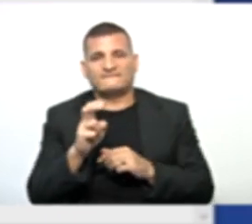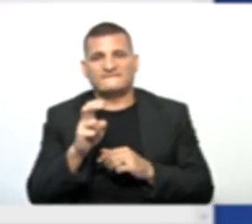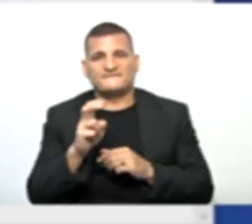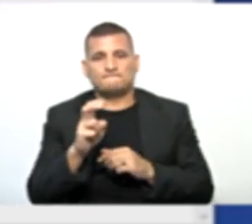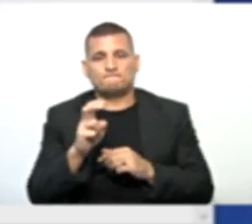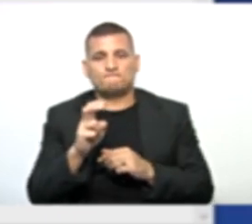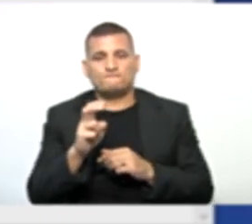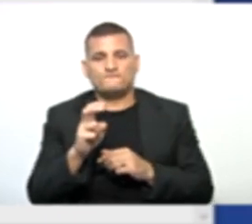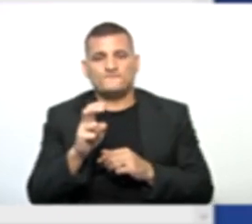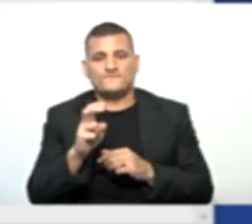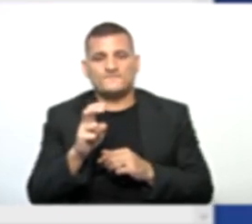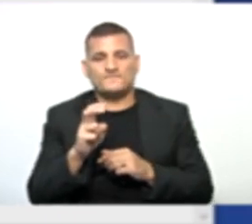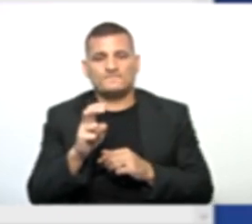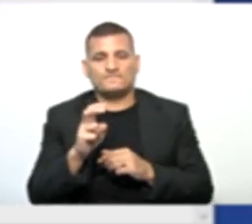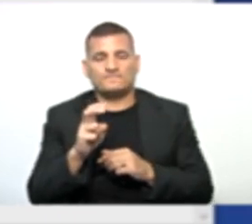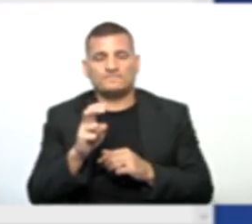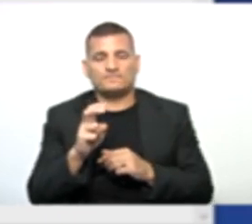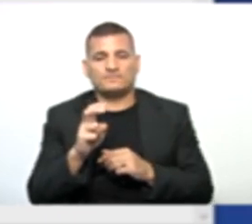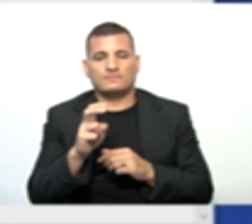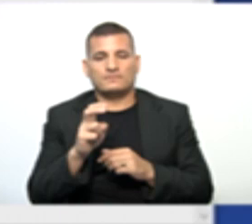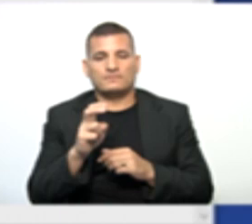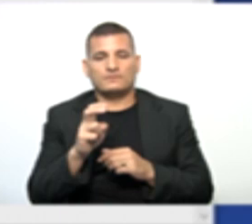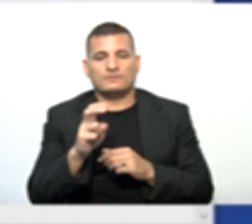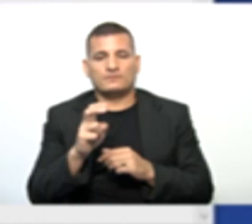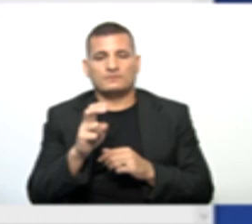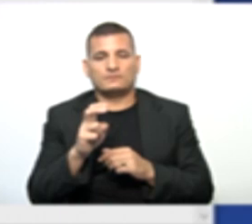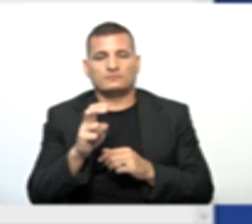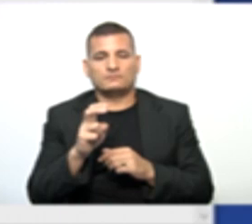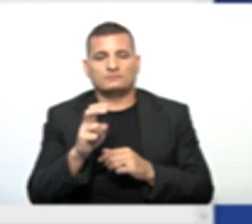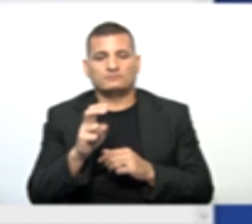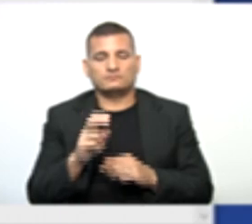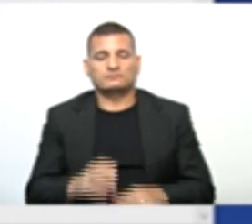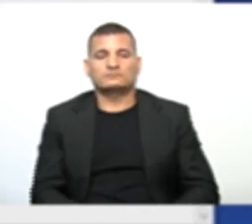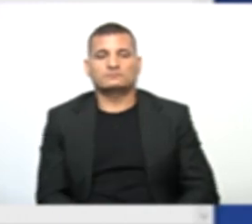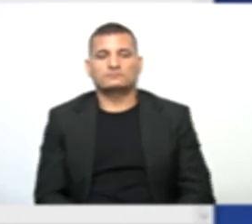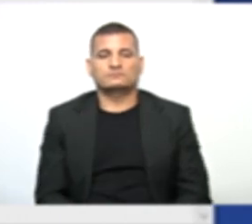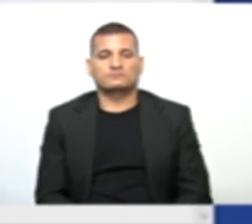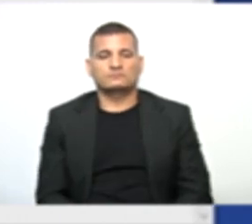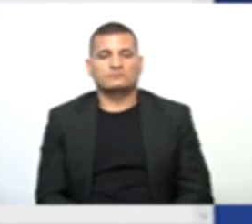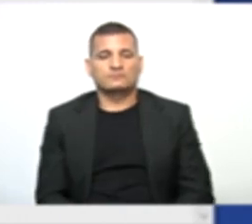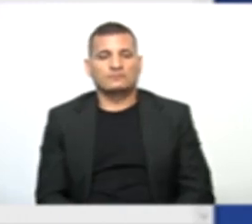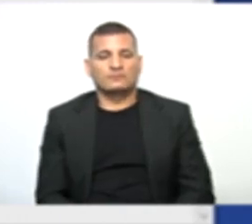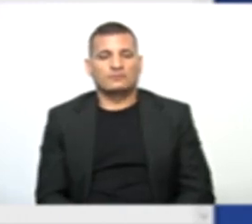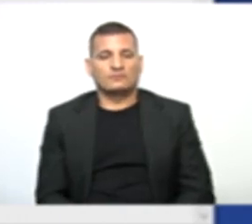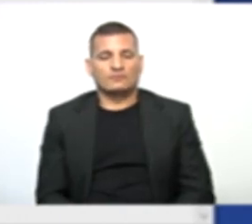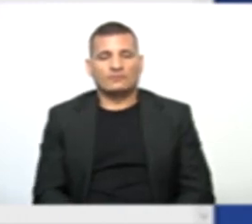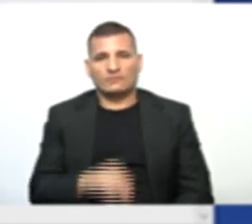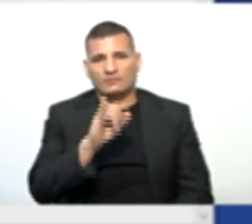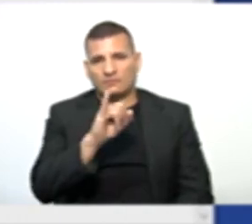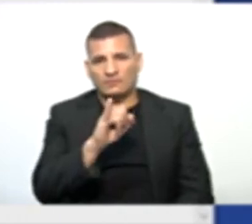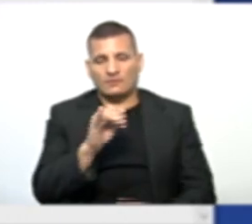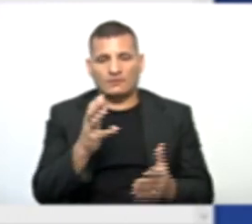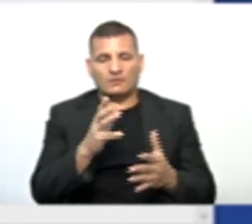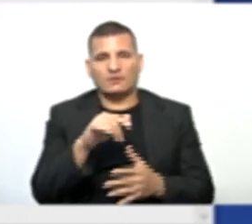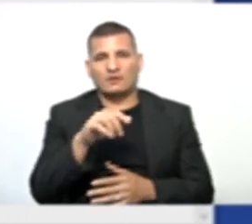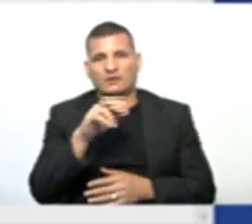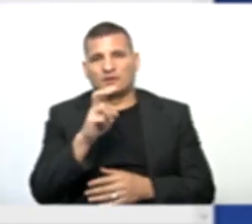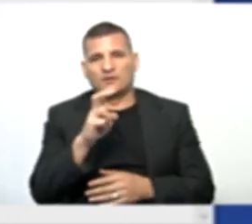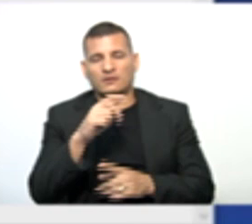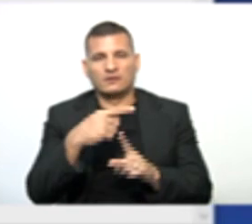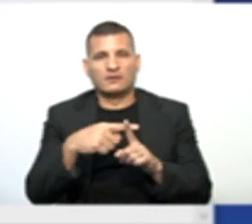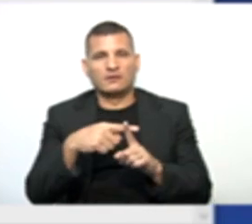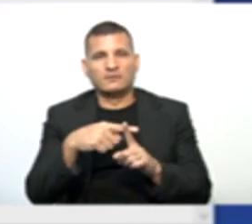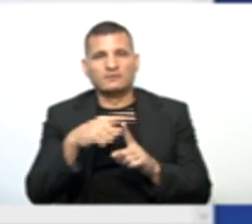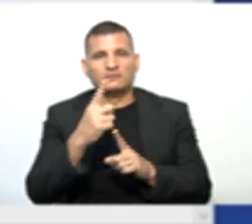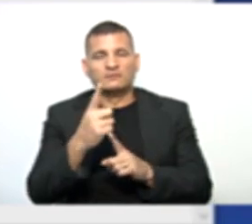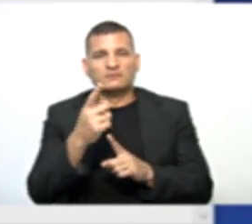incrementa. Print i, imprimiu. I é igual a i mais 1. Então, quem é o i agora? 5 mais 1 vai ser 6.